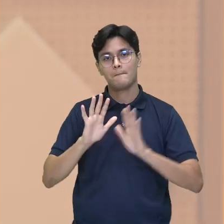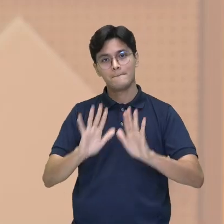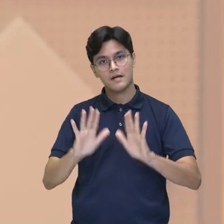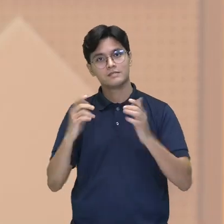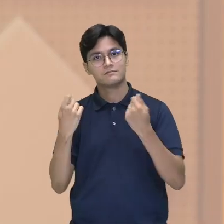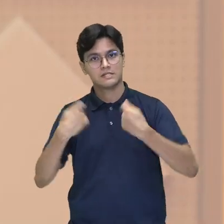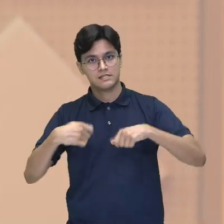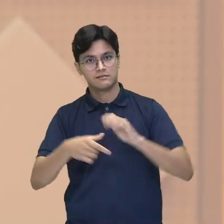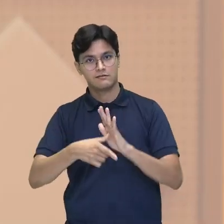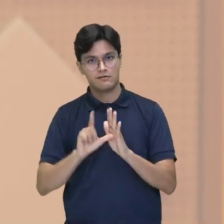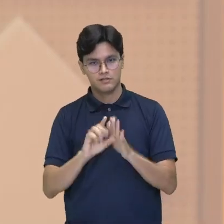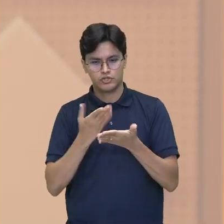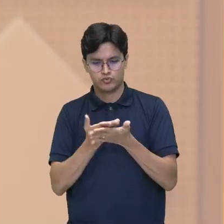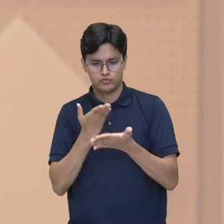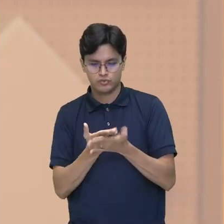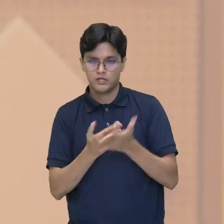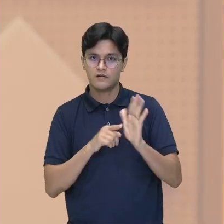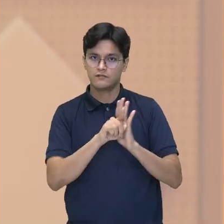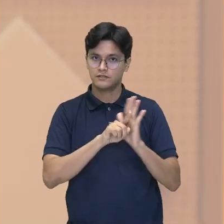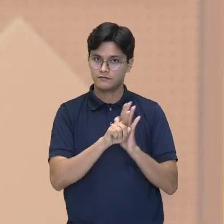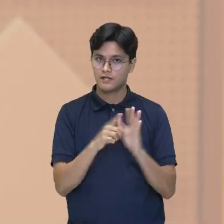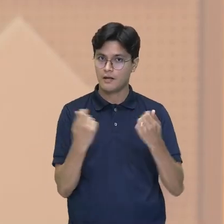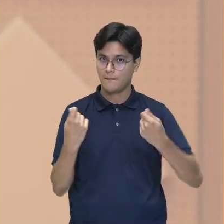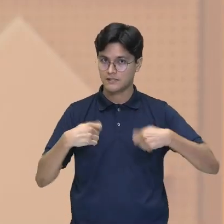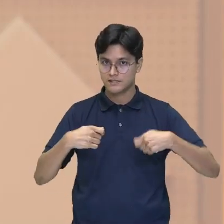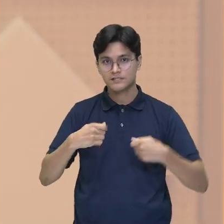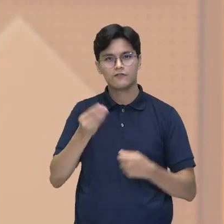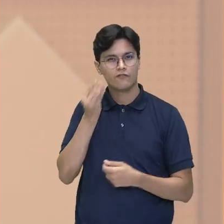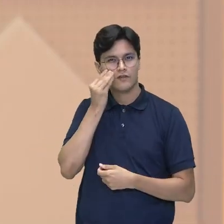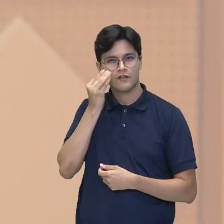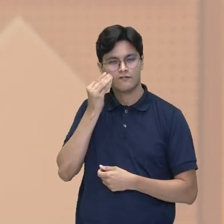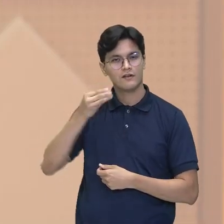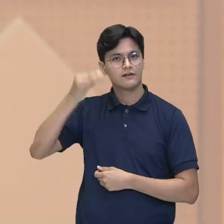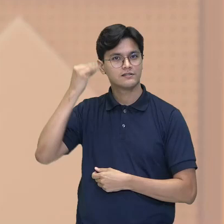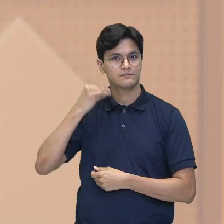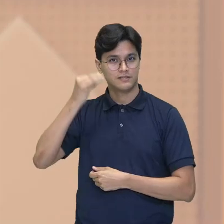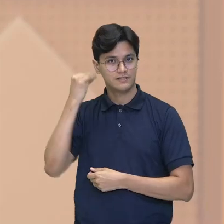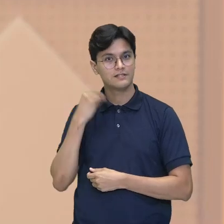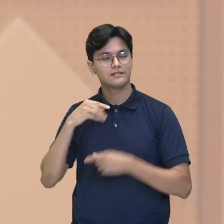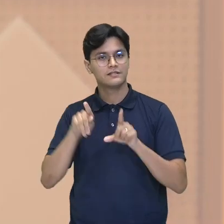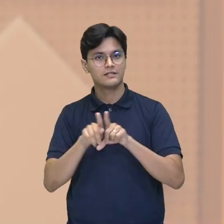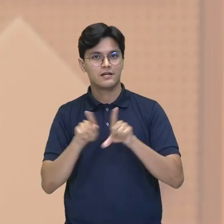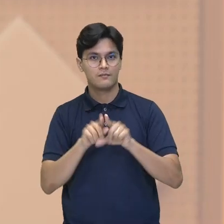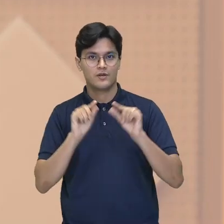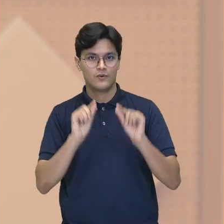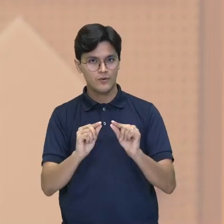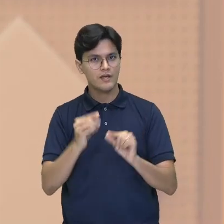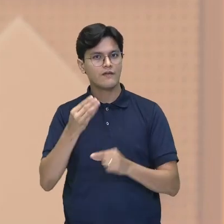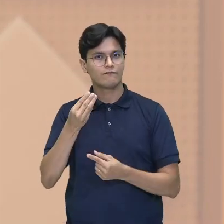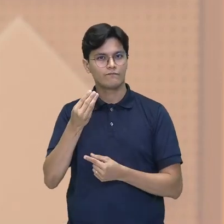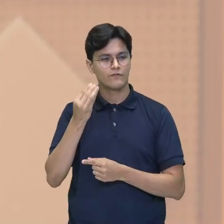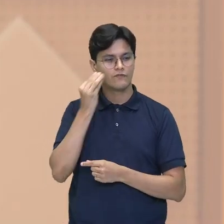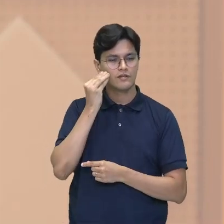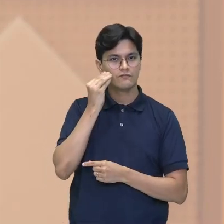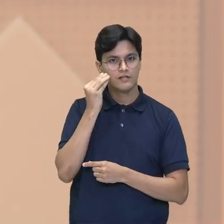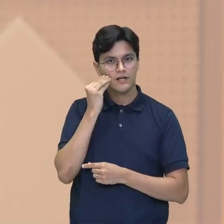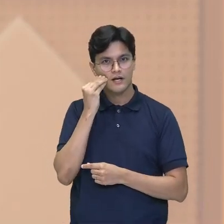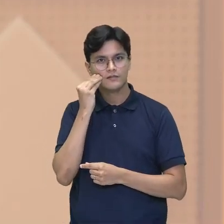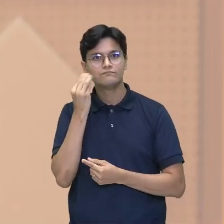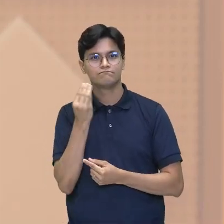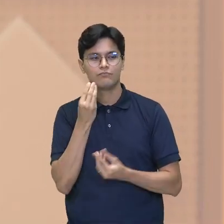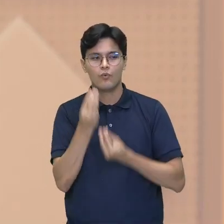estudar, ele vai ter que verificar situações, vai ter que verificar posicionamentos, né? E também